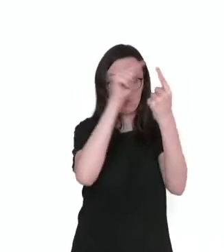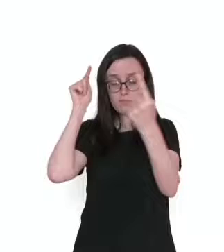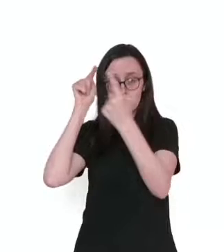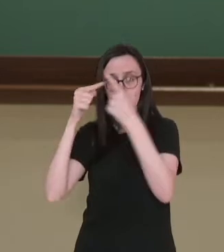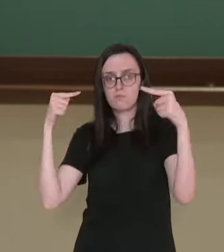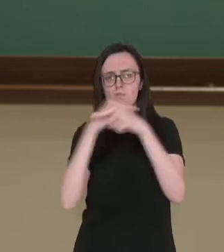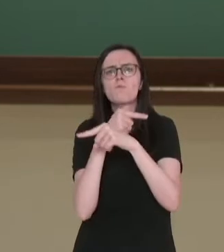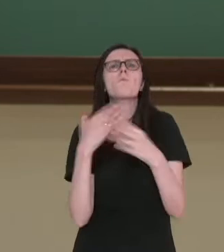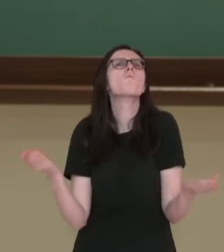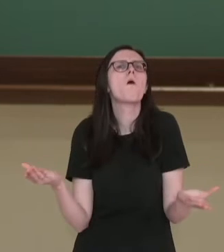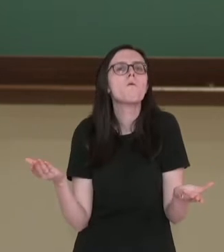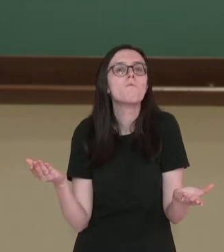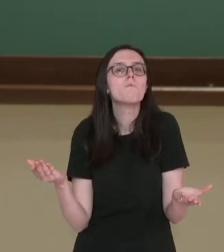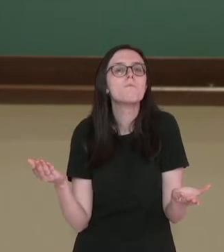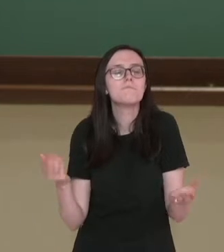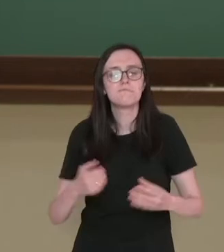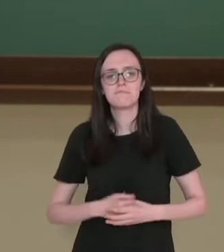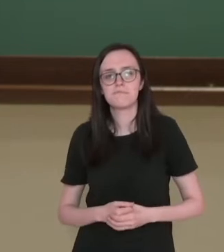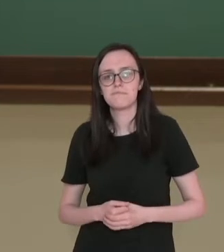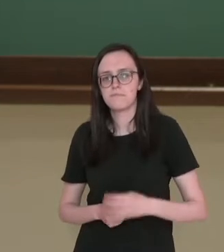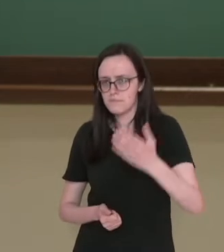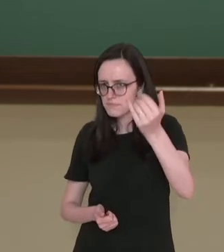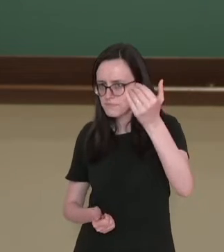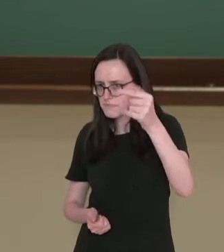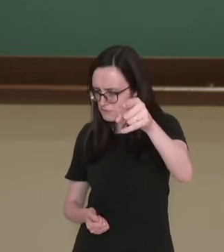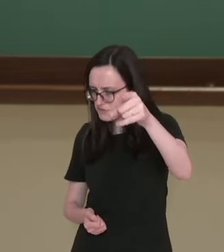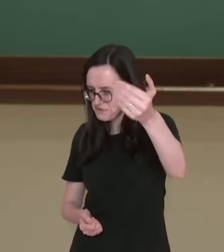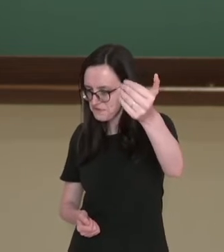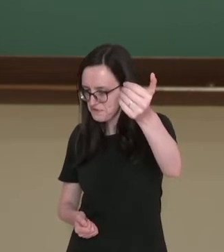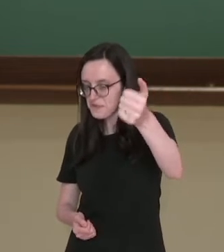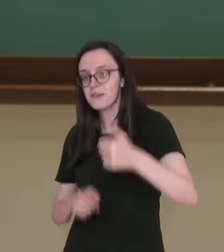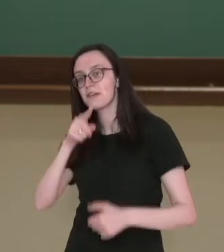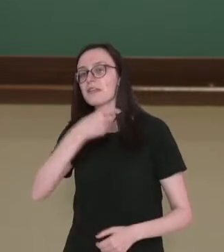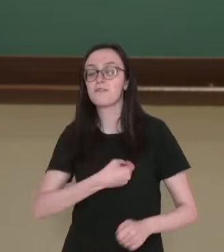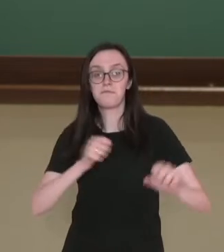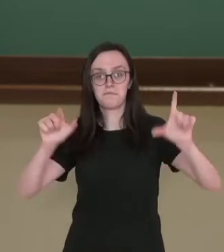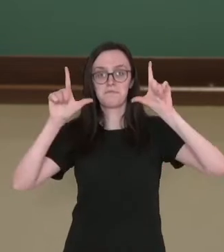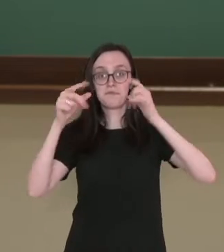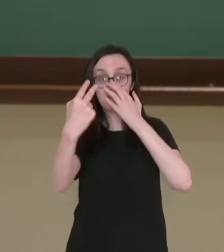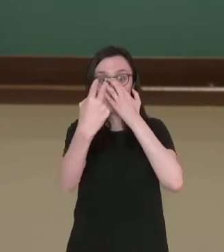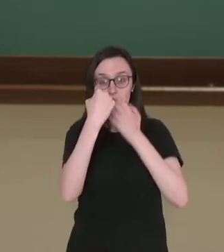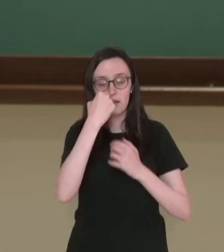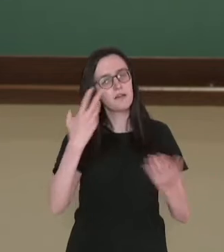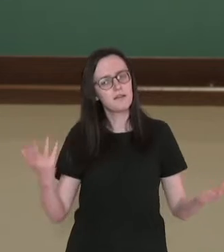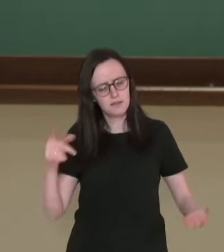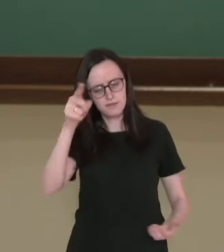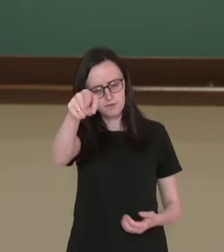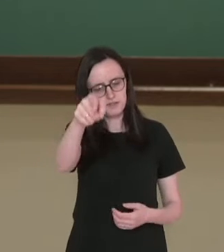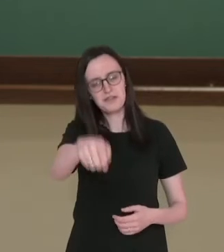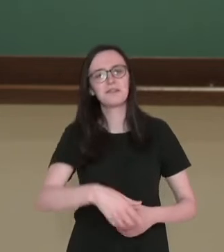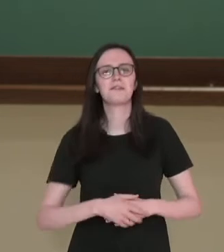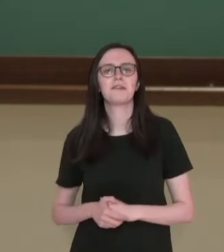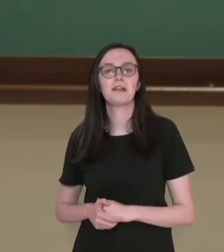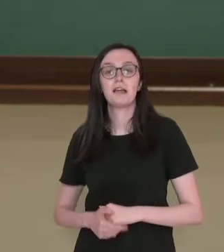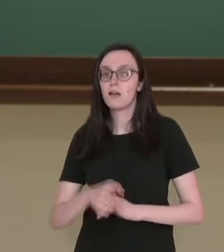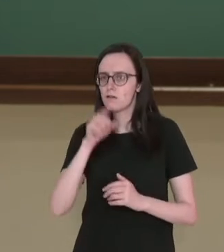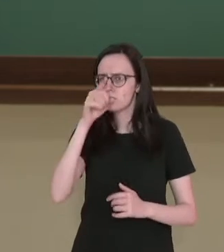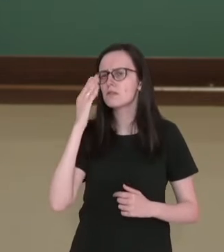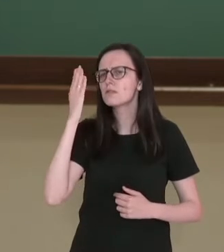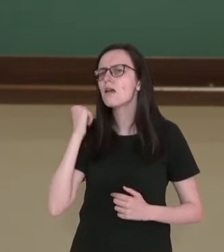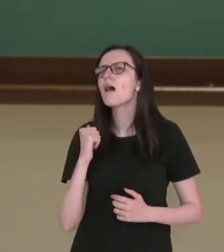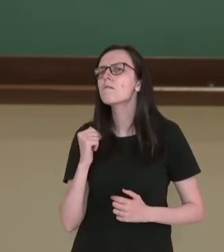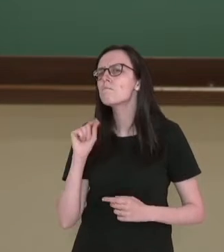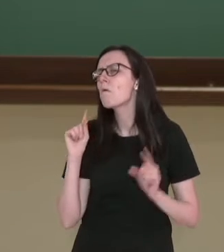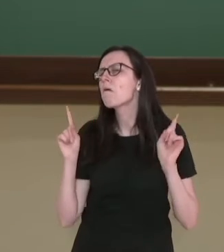essas? Vem cá. Chega aqui, vem cá você mesmo, que está aí do outro lado da telinha. É contigo. Você sabe o que é